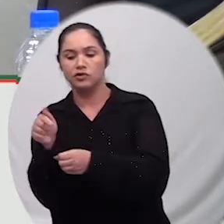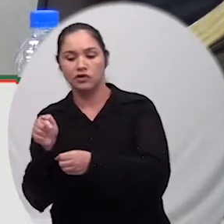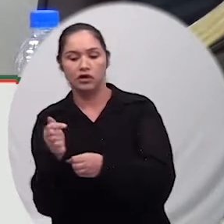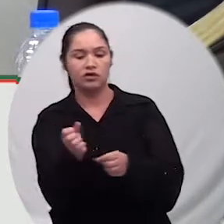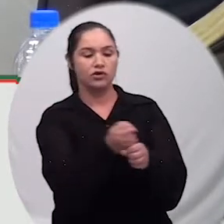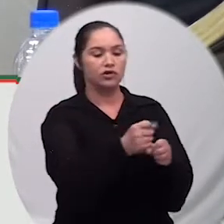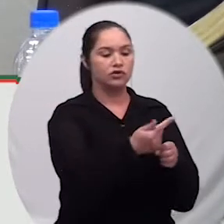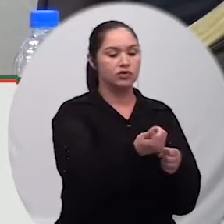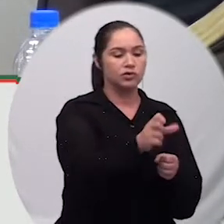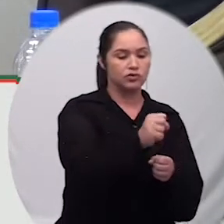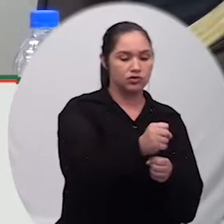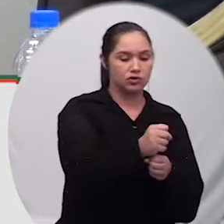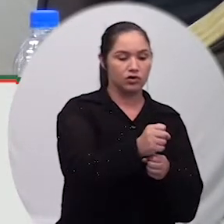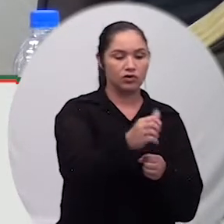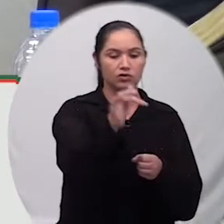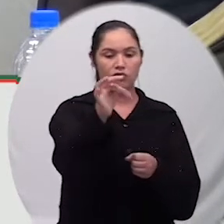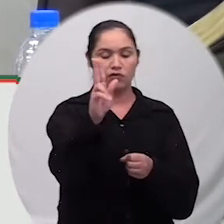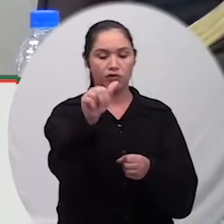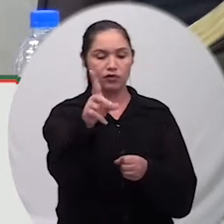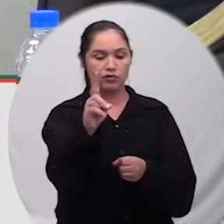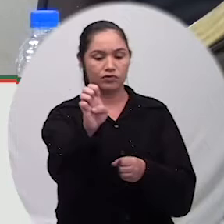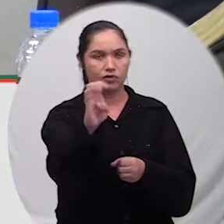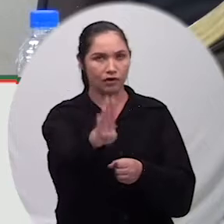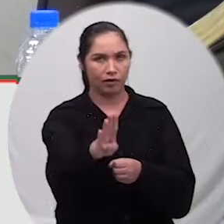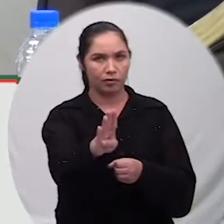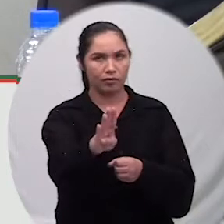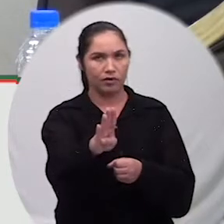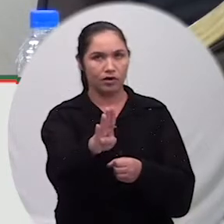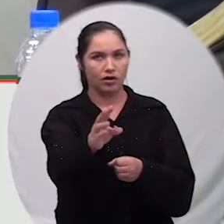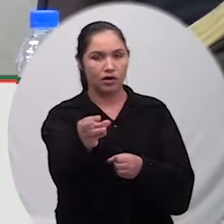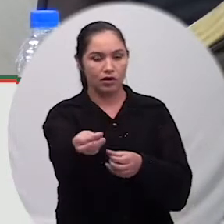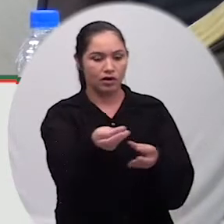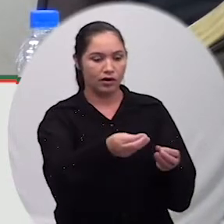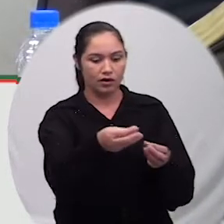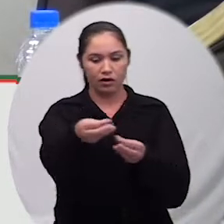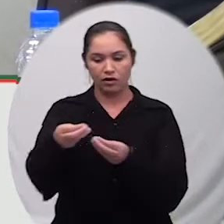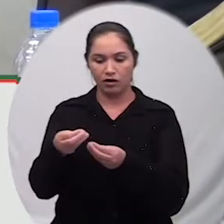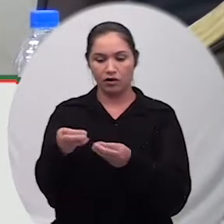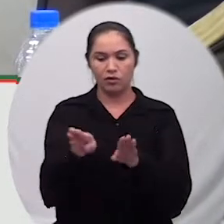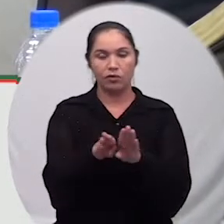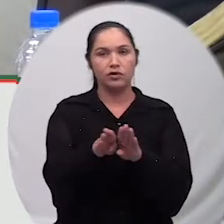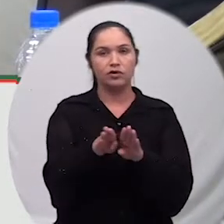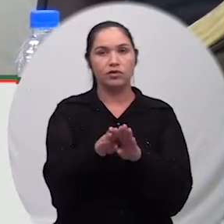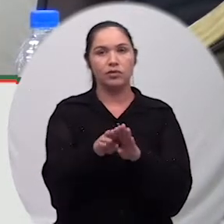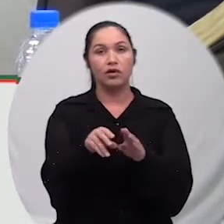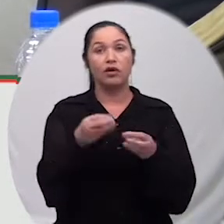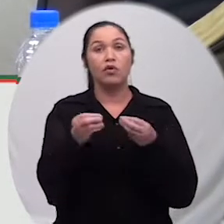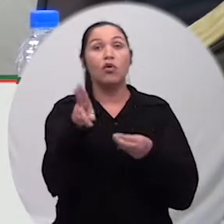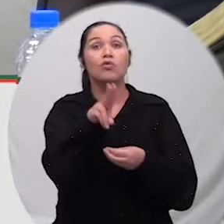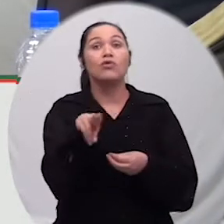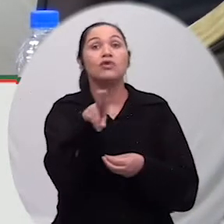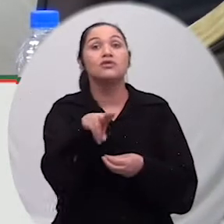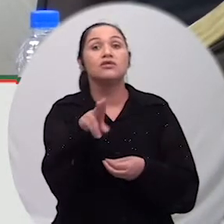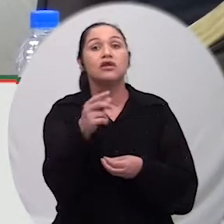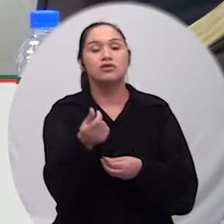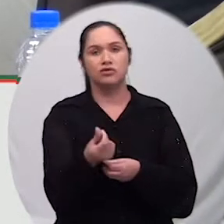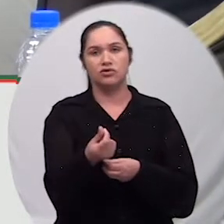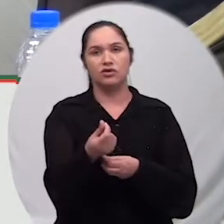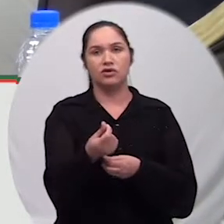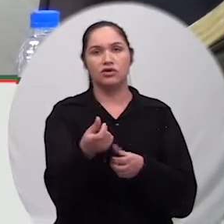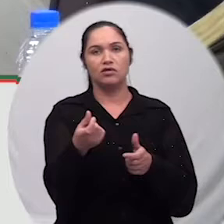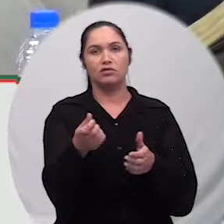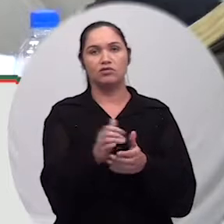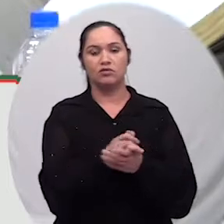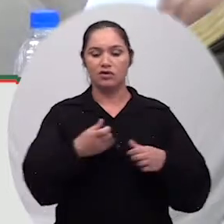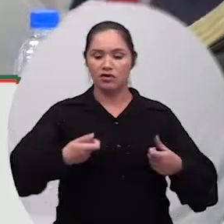valores, quanto foi empenhado, liquidado e pago em cada ano e quais as categorias de despesas em cada ano?